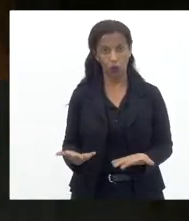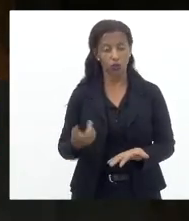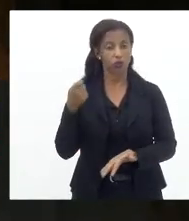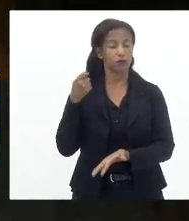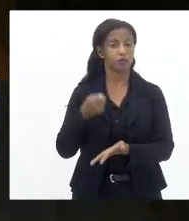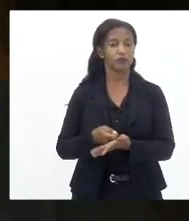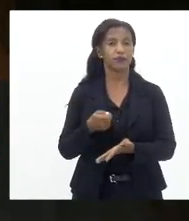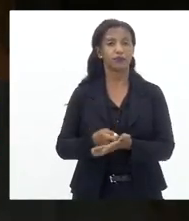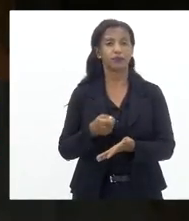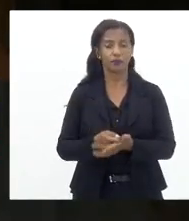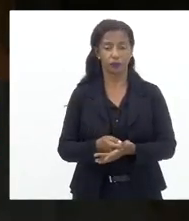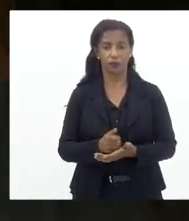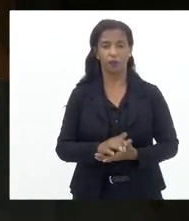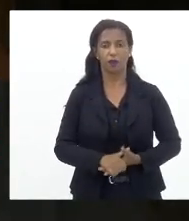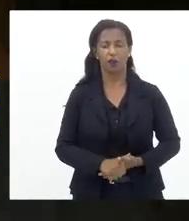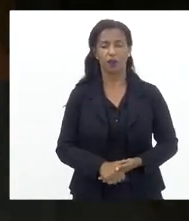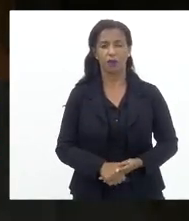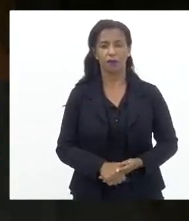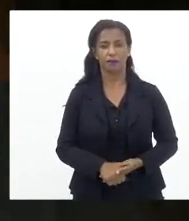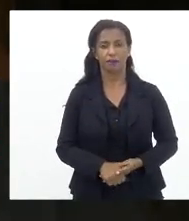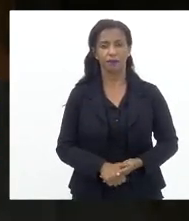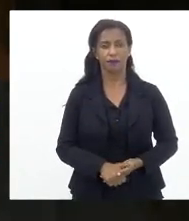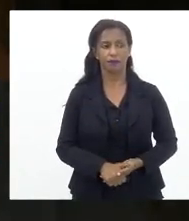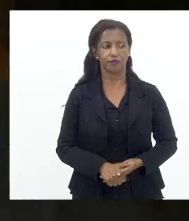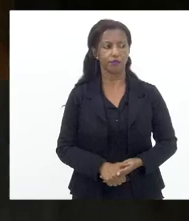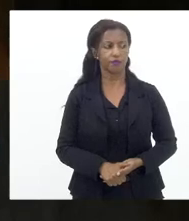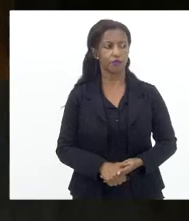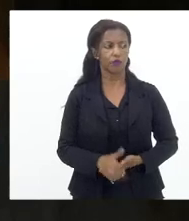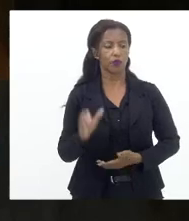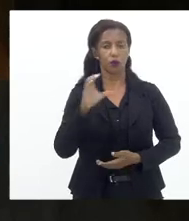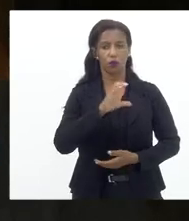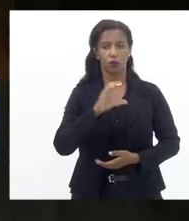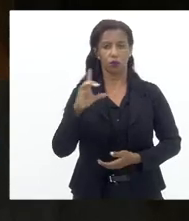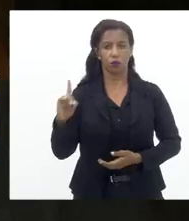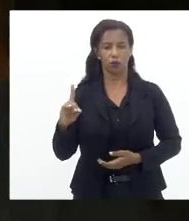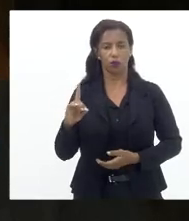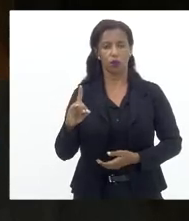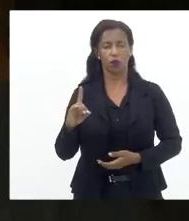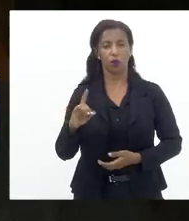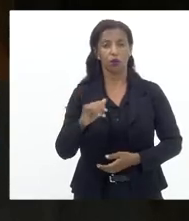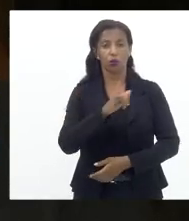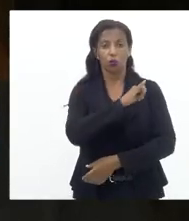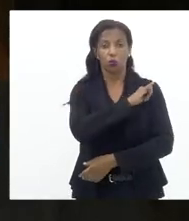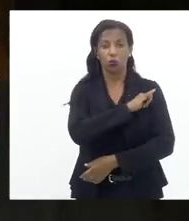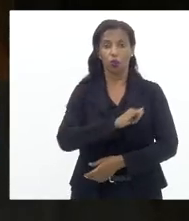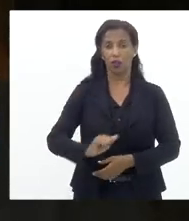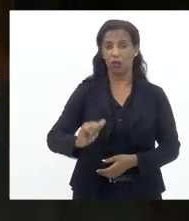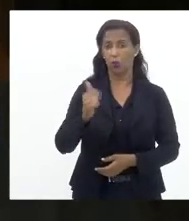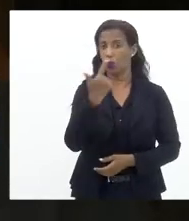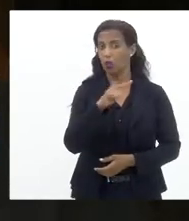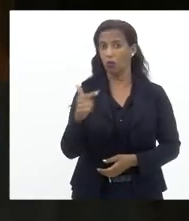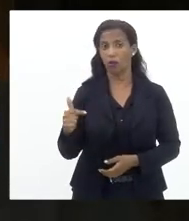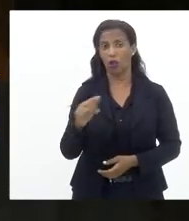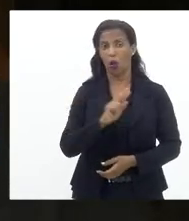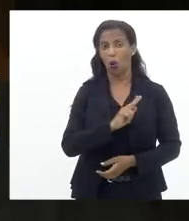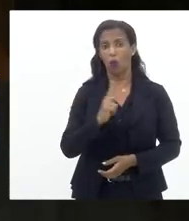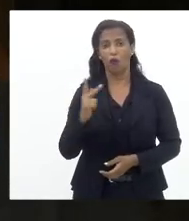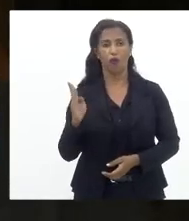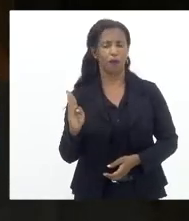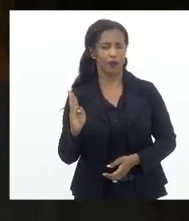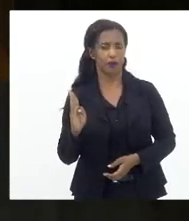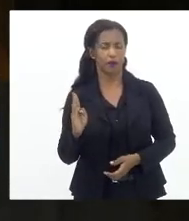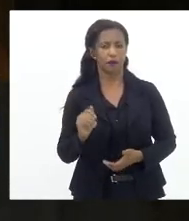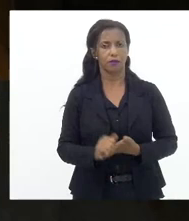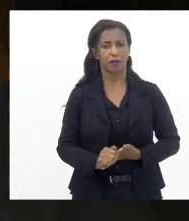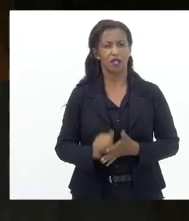quadrante tia com a garantia do Coordenador do rio sem homofobia que é um programa que já